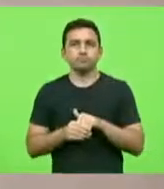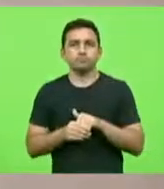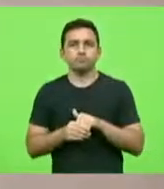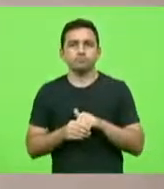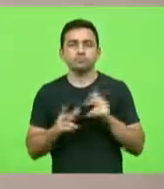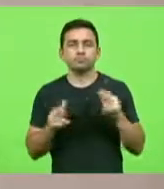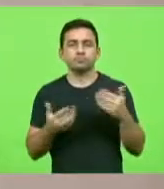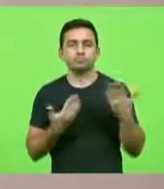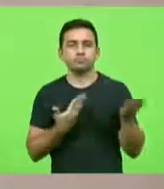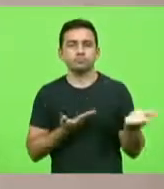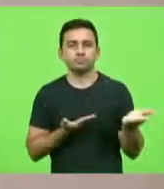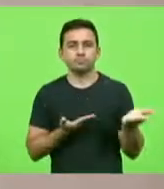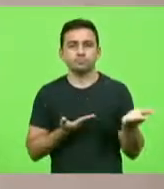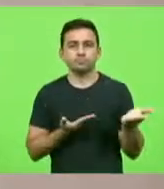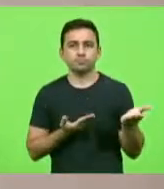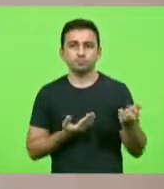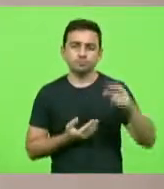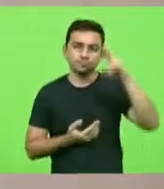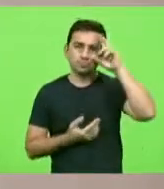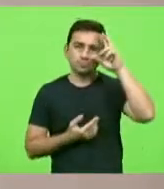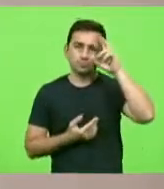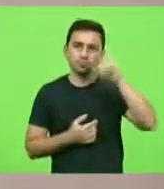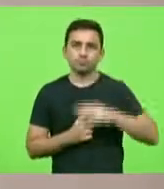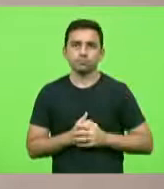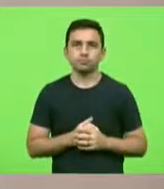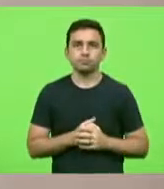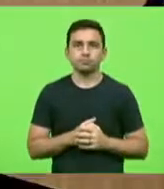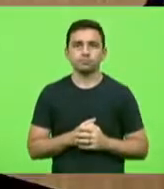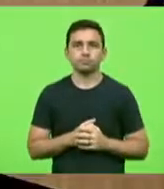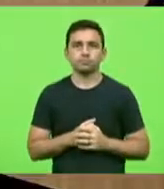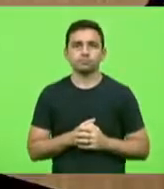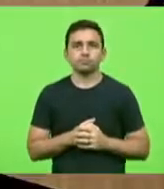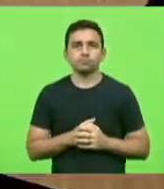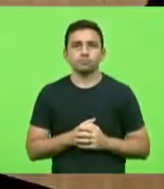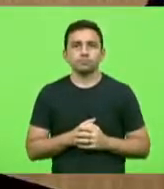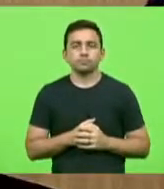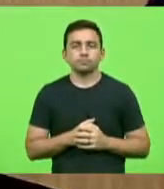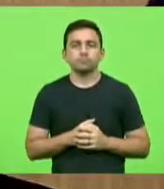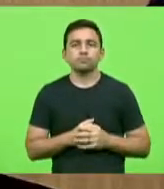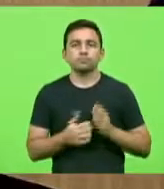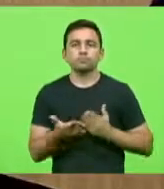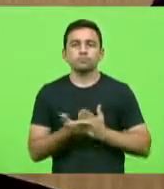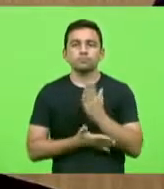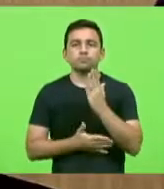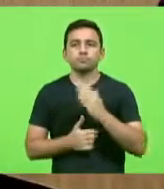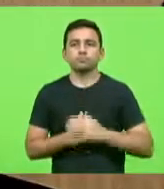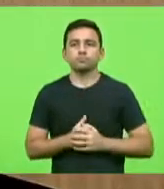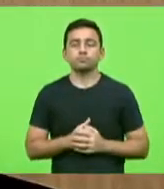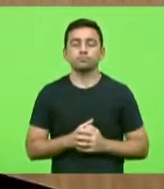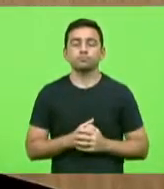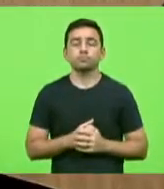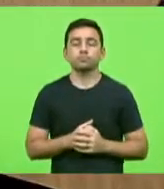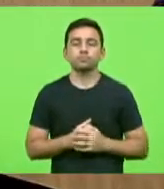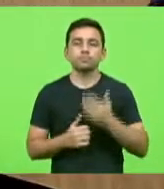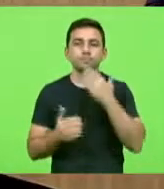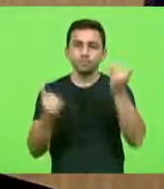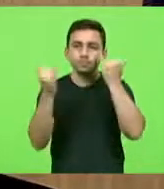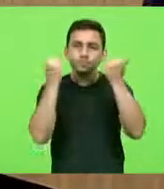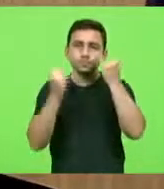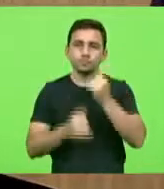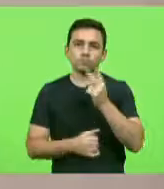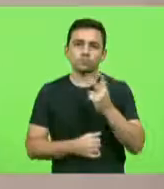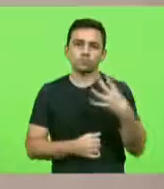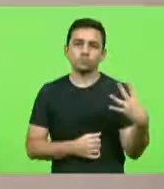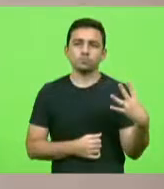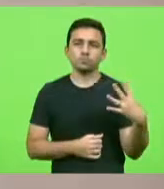Como vota o deputado Ricardo Alba? Aprovado por unanimidade. Pedido de informação